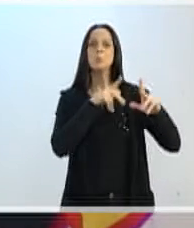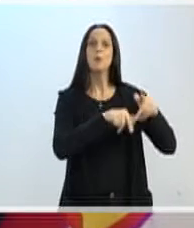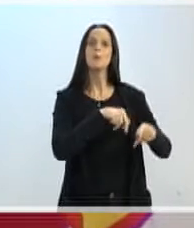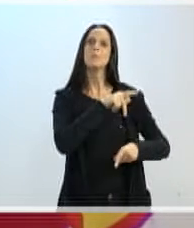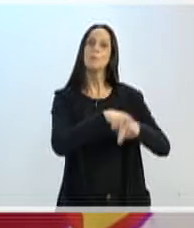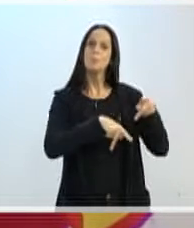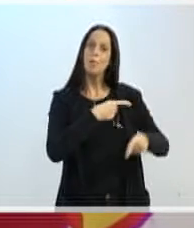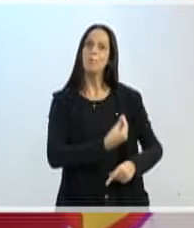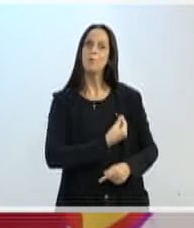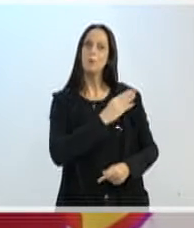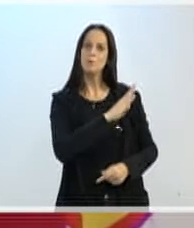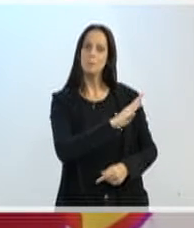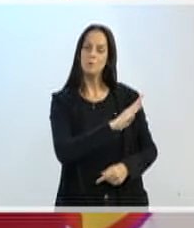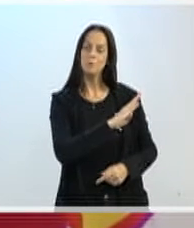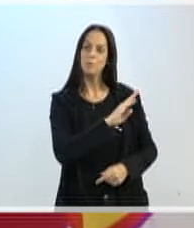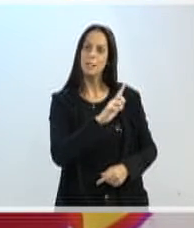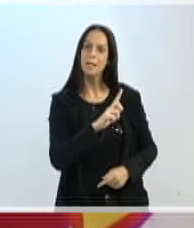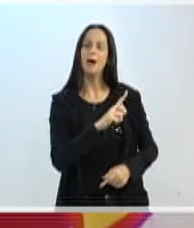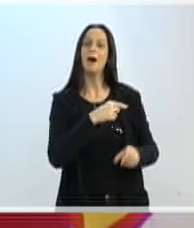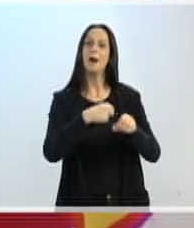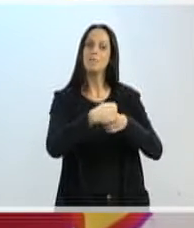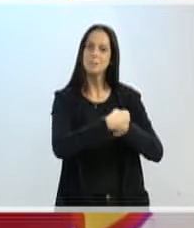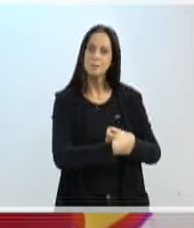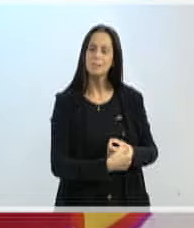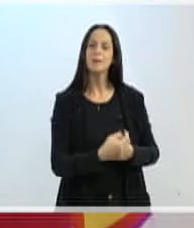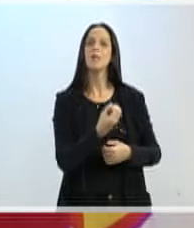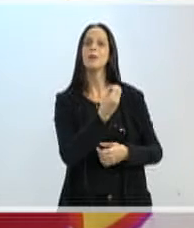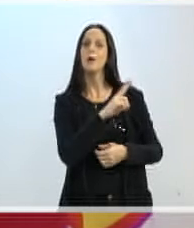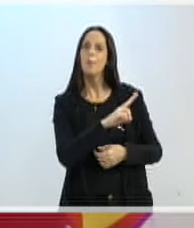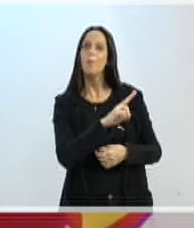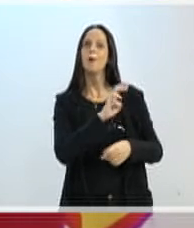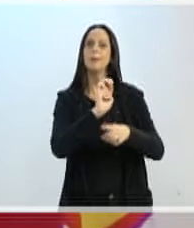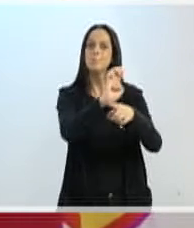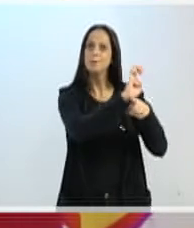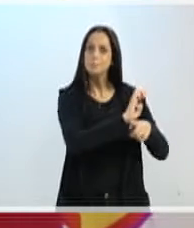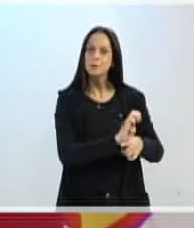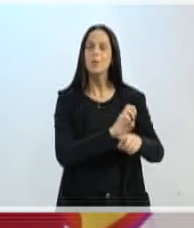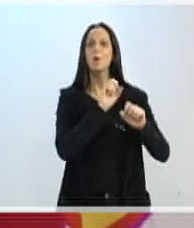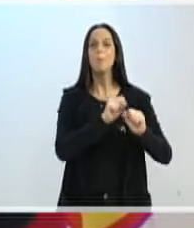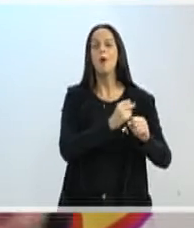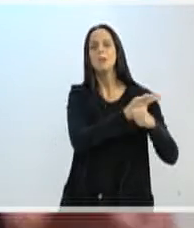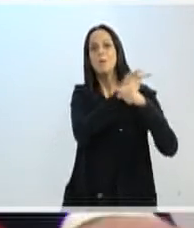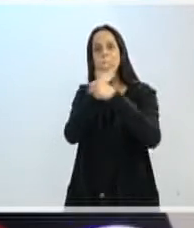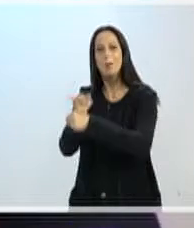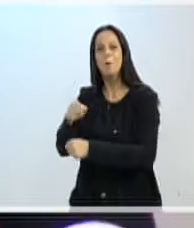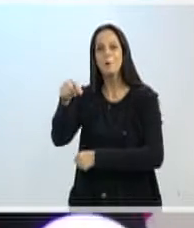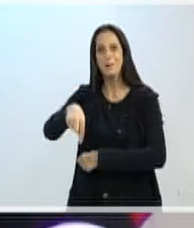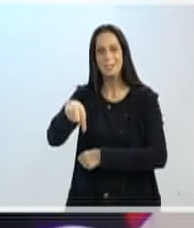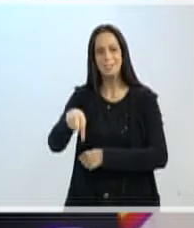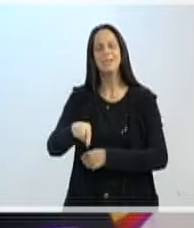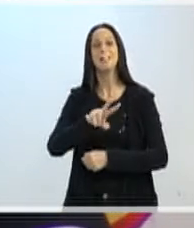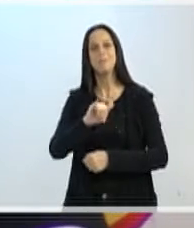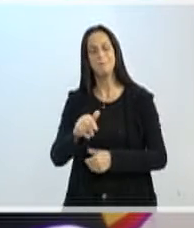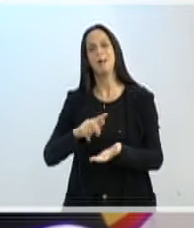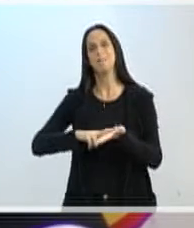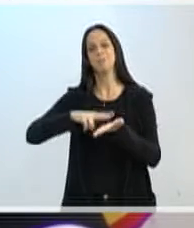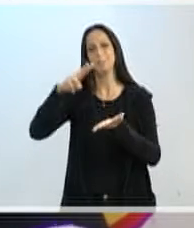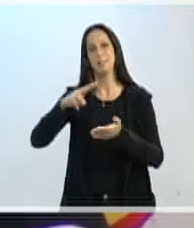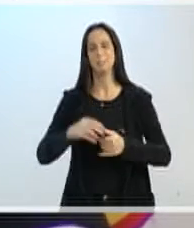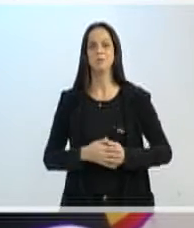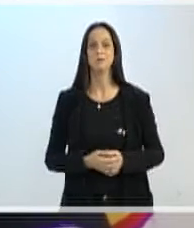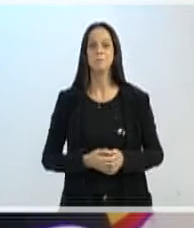se firmará como um exemplo para todo o estado. Todos esses projetos, brevemente explanados na tarde de